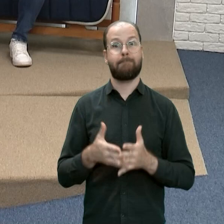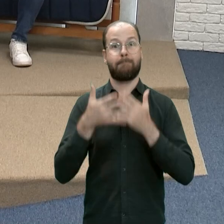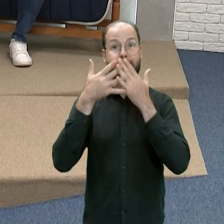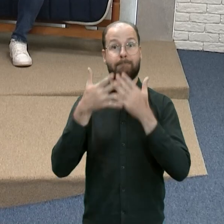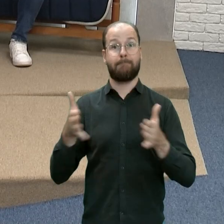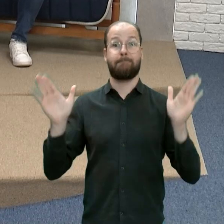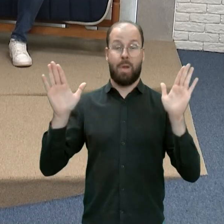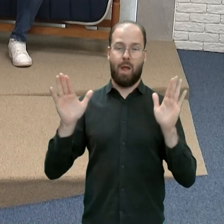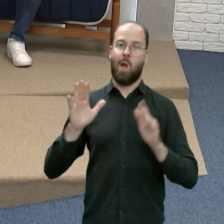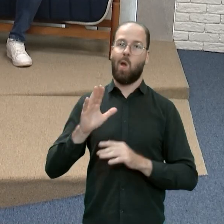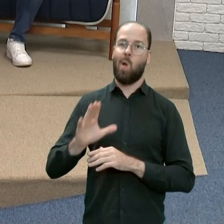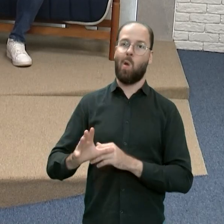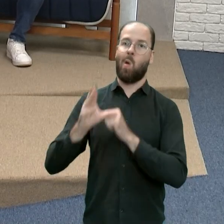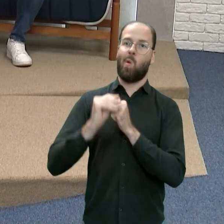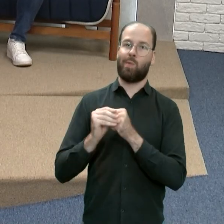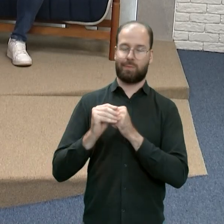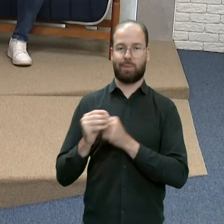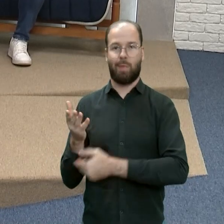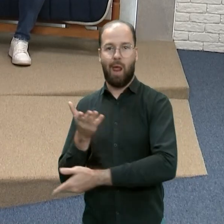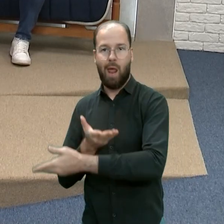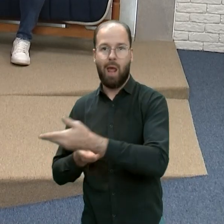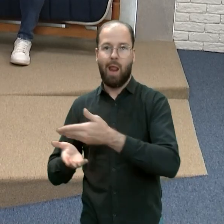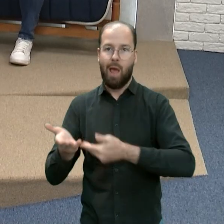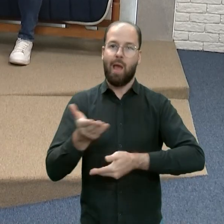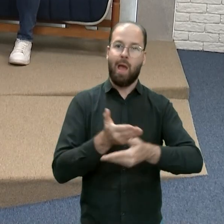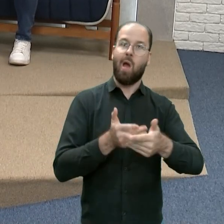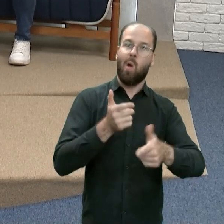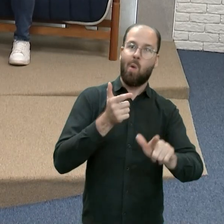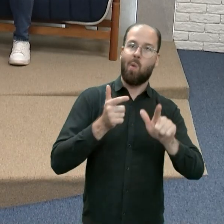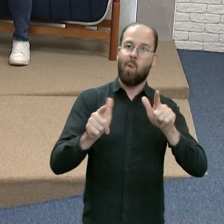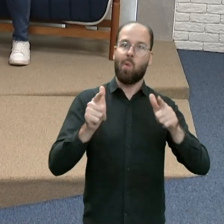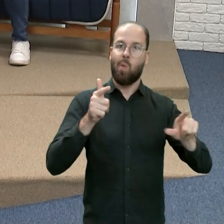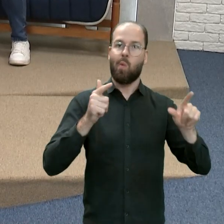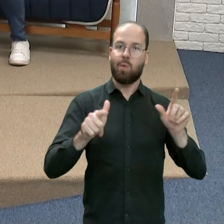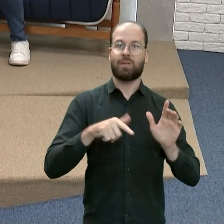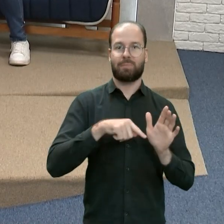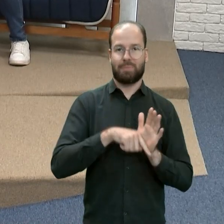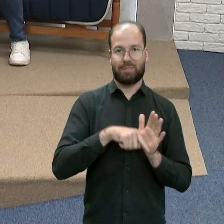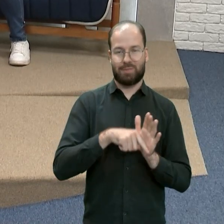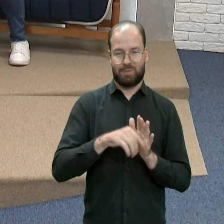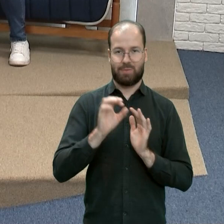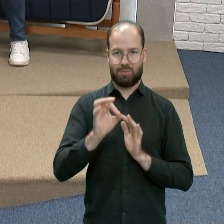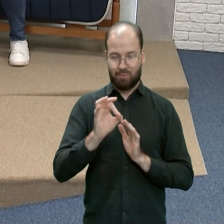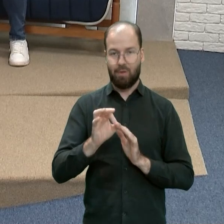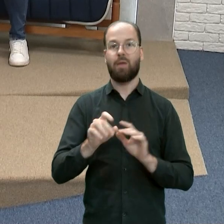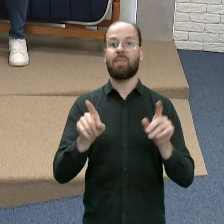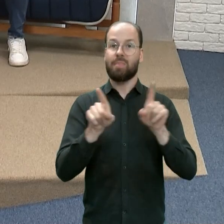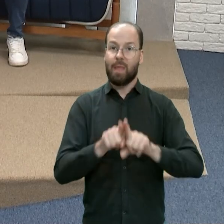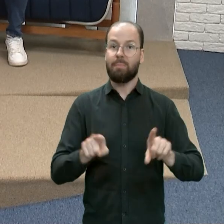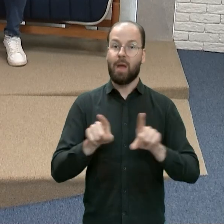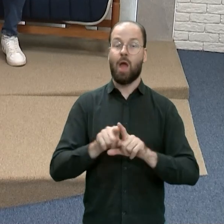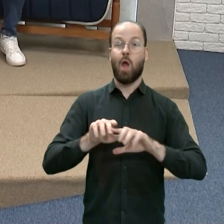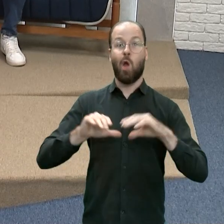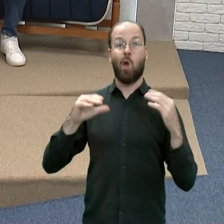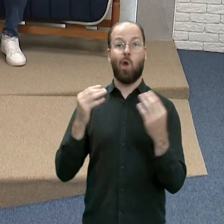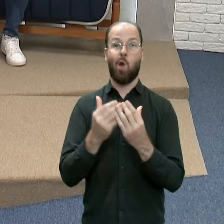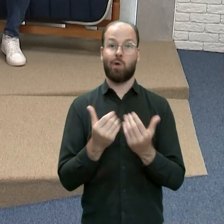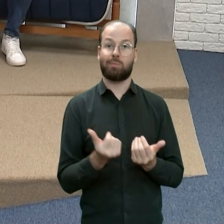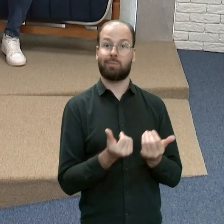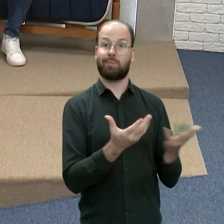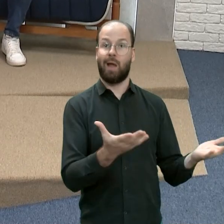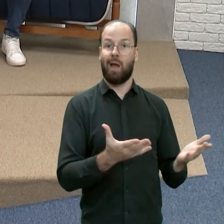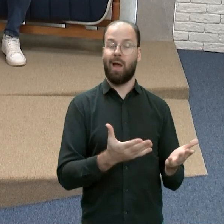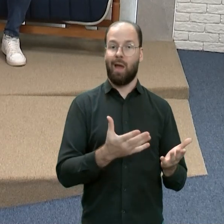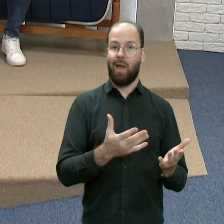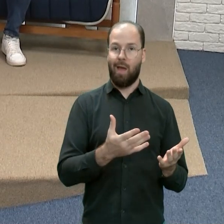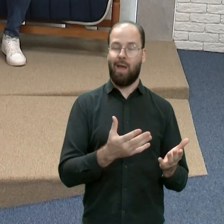relacionamento com outros pesquisadores, essa devolutiva para a comunidade também, né, Silvia? E